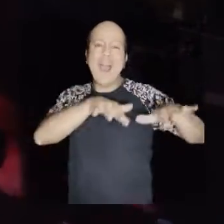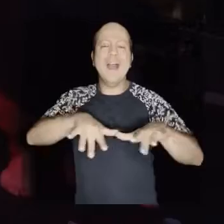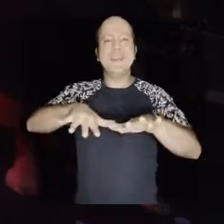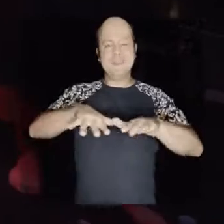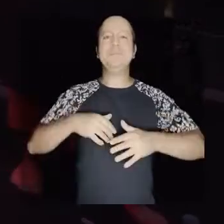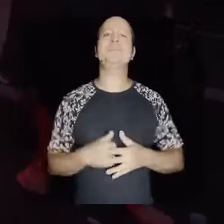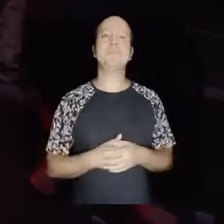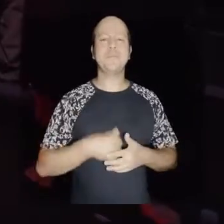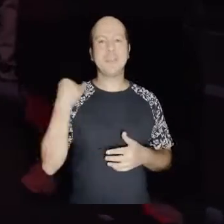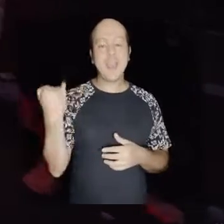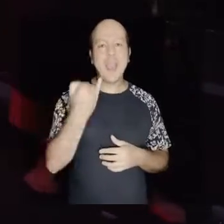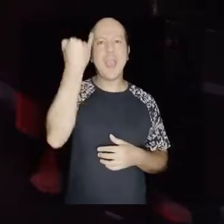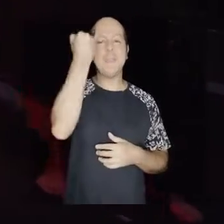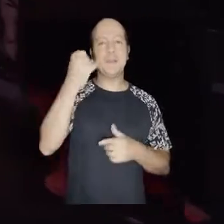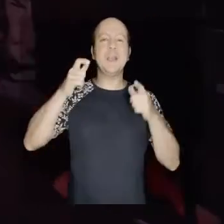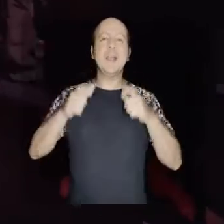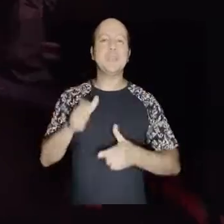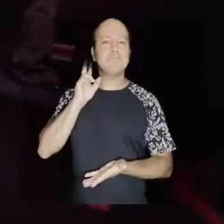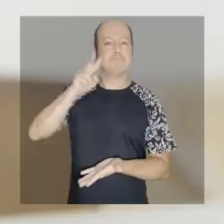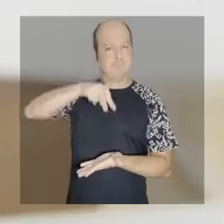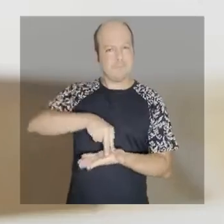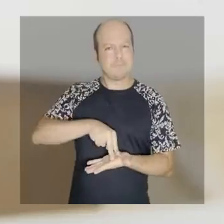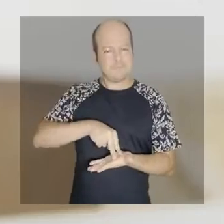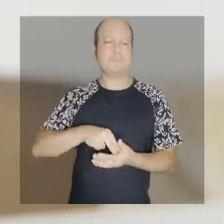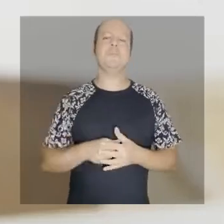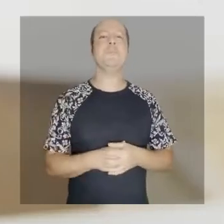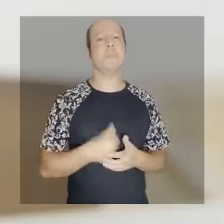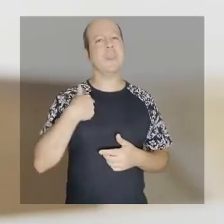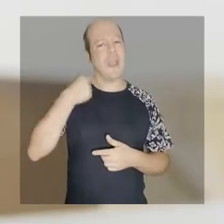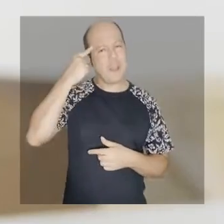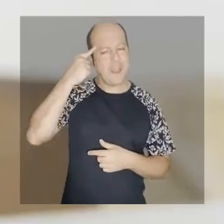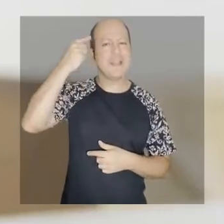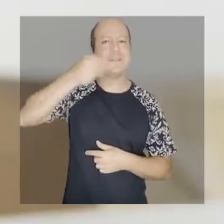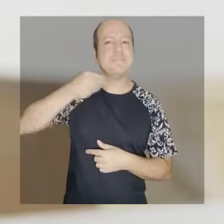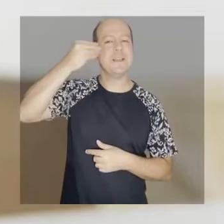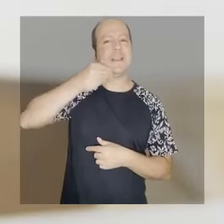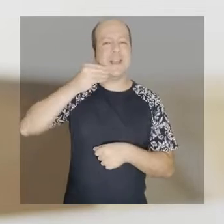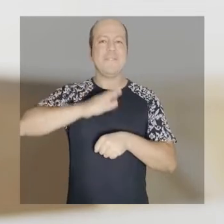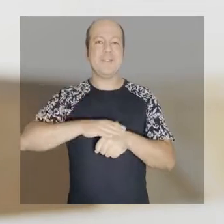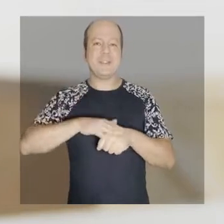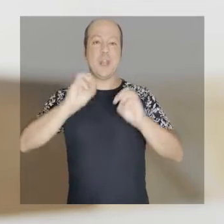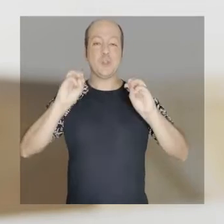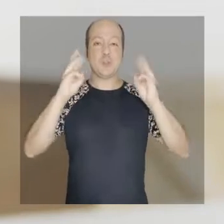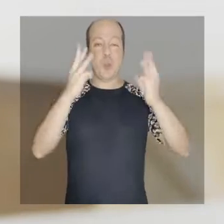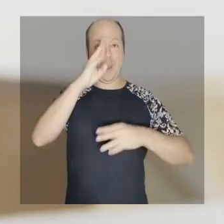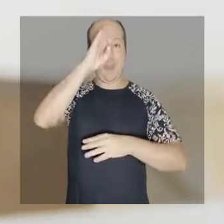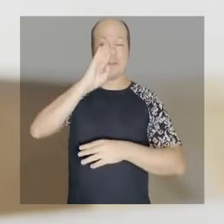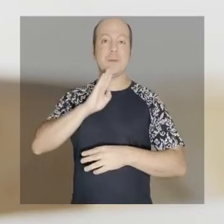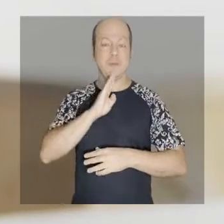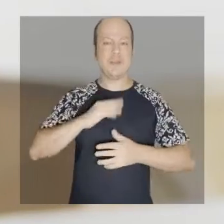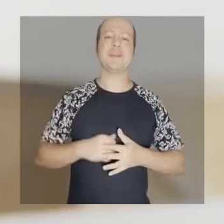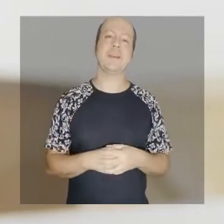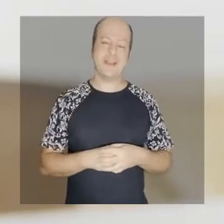A importância de a gente estar ocupando esses lugares. Júlia. Eu acho que é a experiência da gente estar podendo fazer um show gratuito,